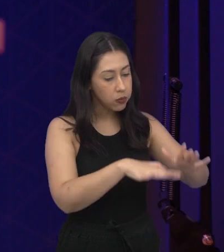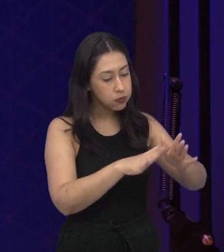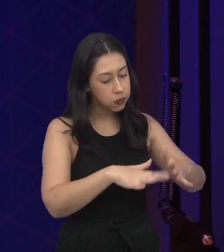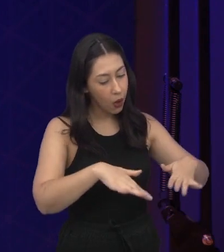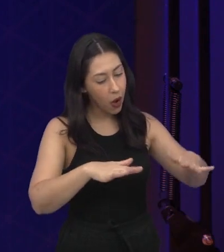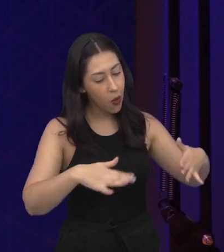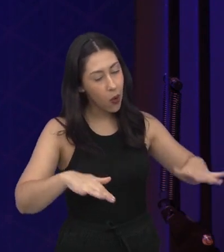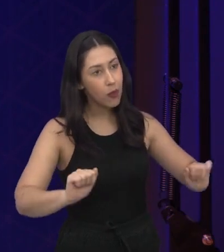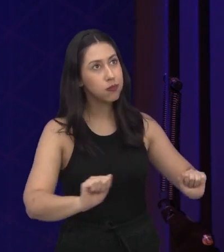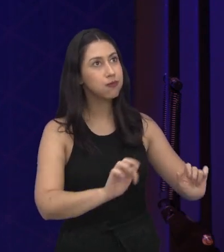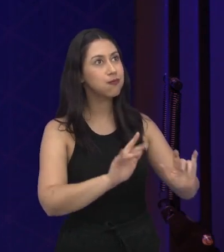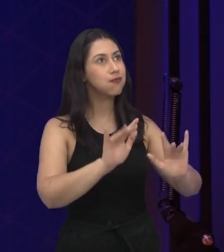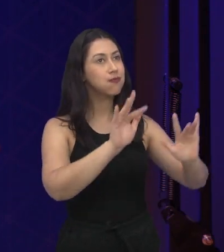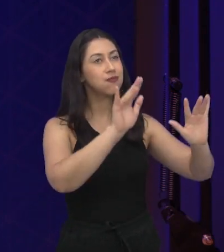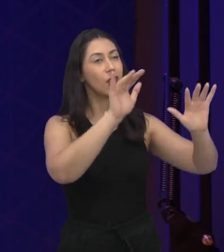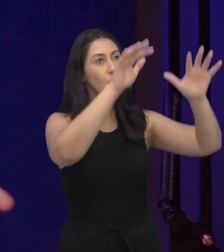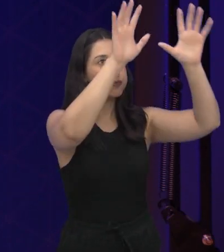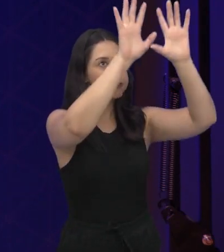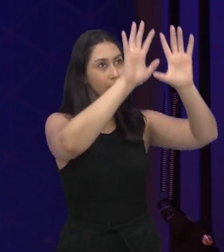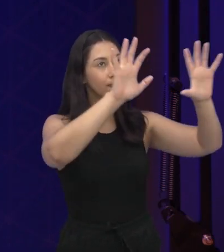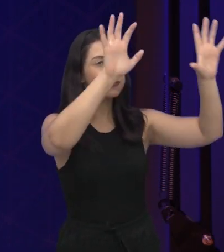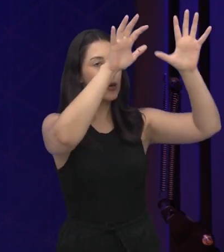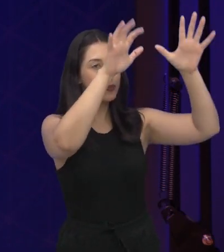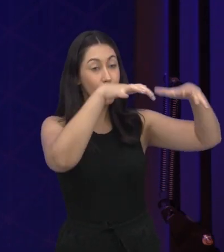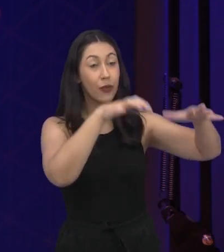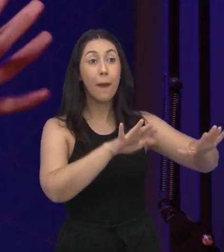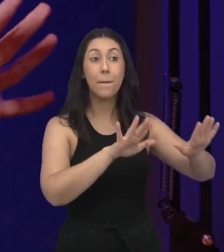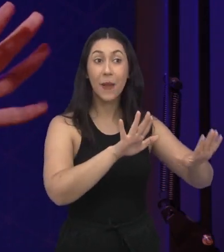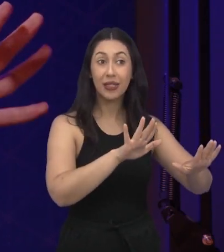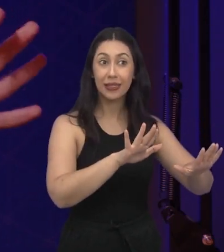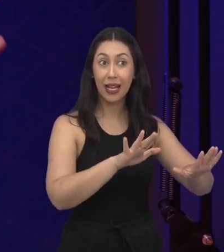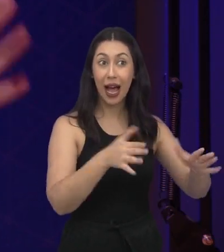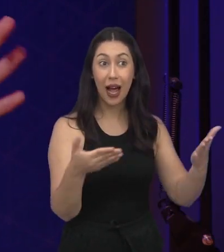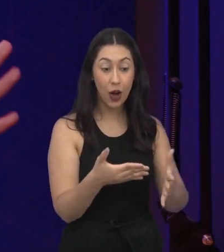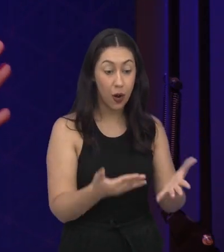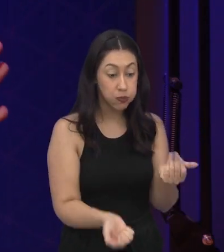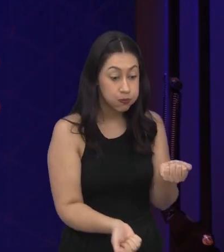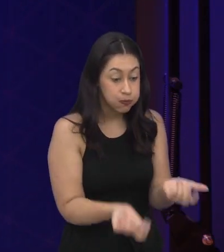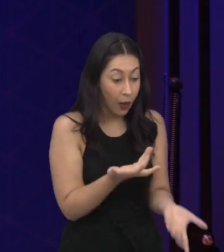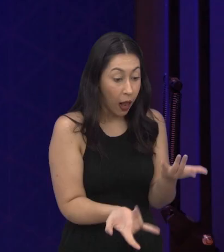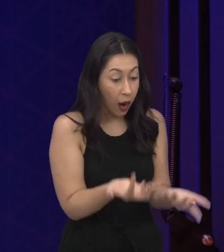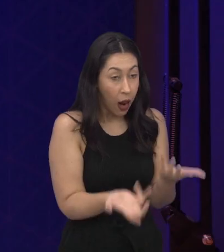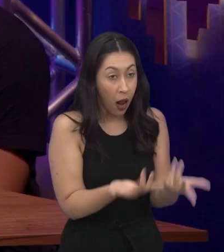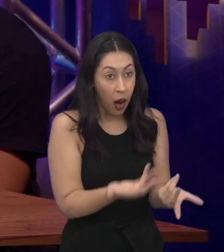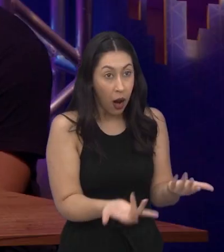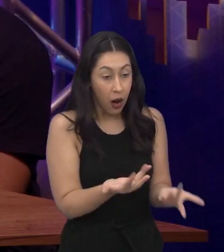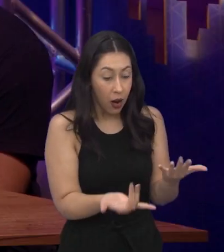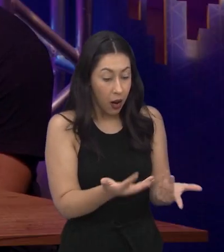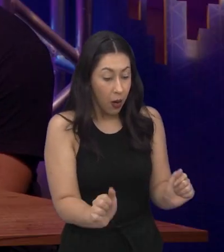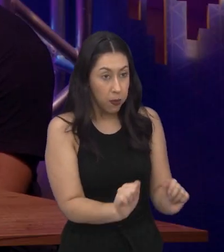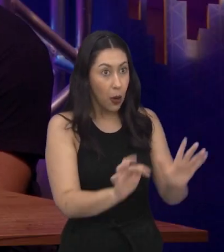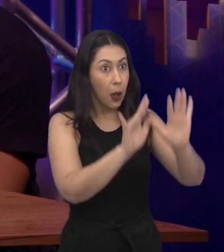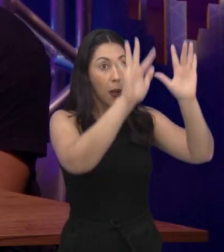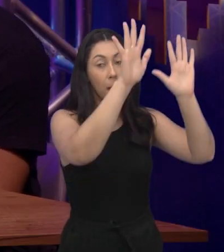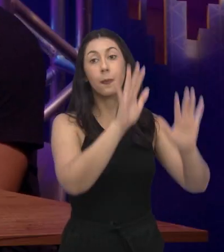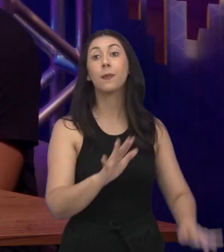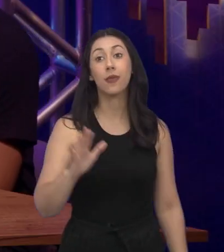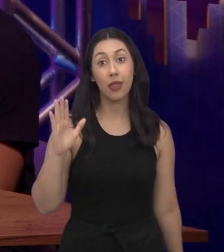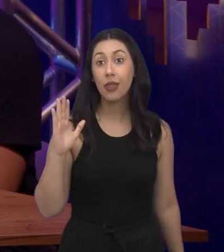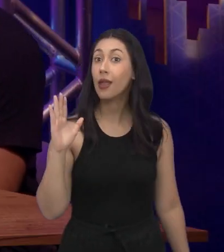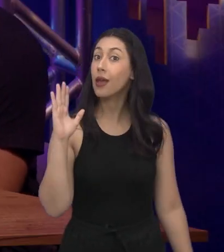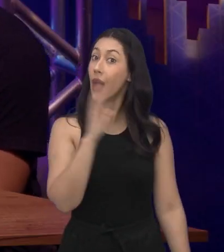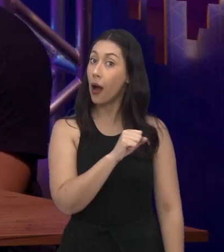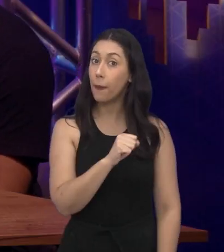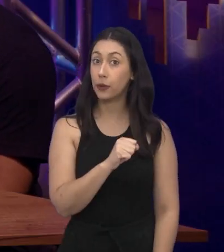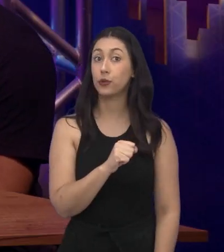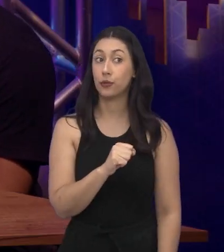evaporam e daí chove de novo. Só que na ebulição a gente vai ferver aqui. E isso vai acontecer muito mais rápido,